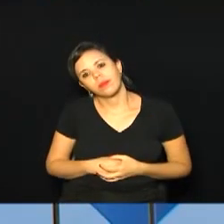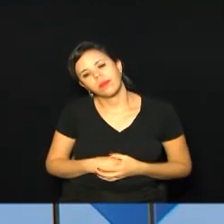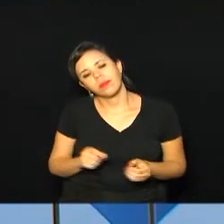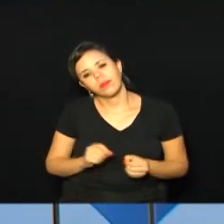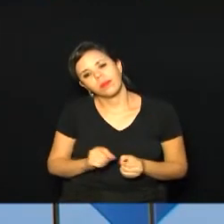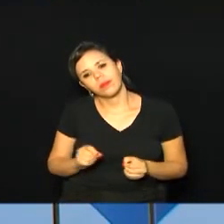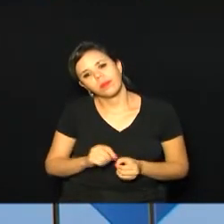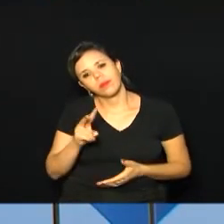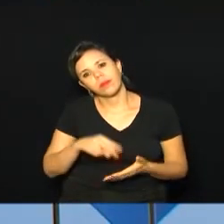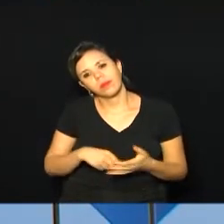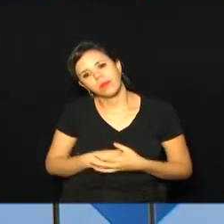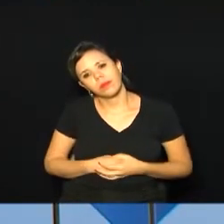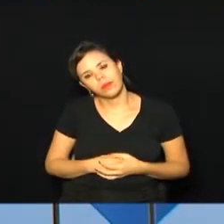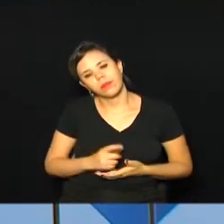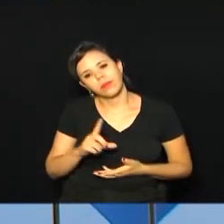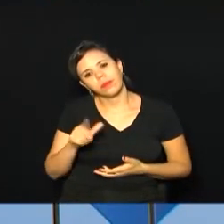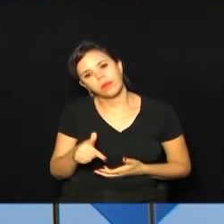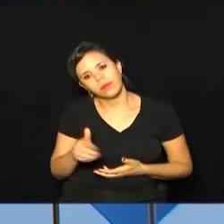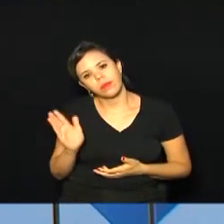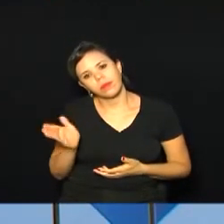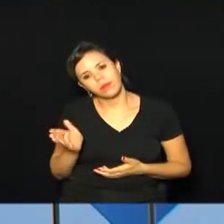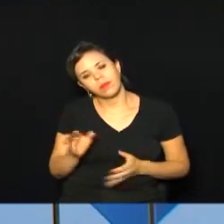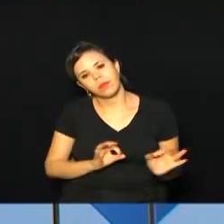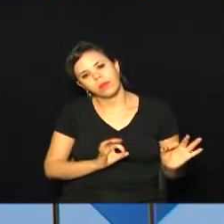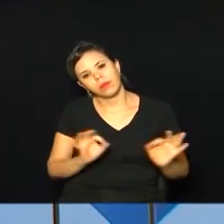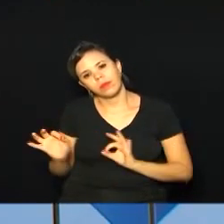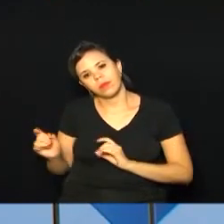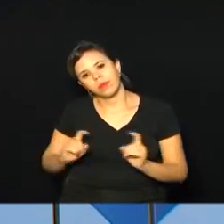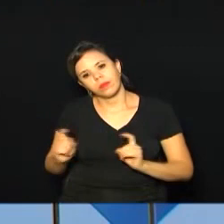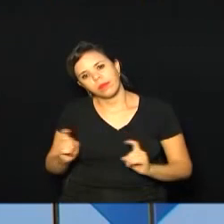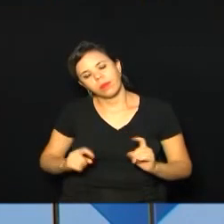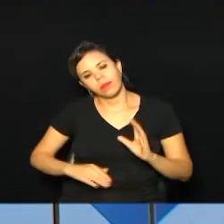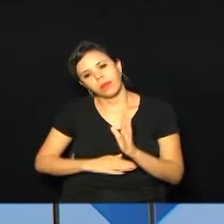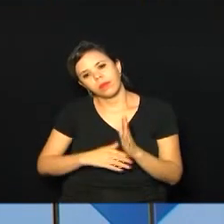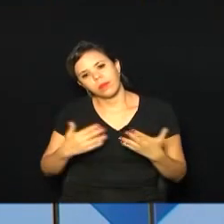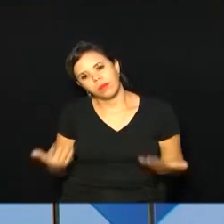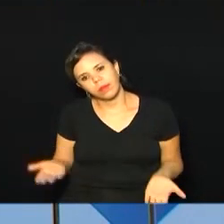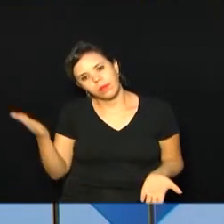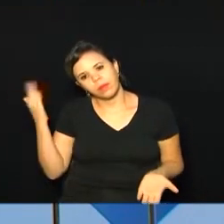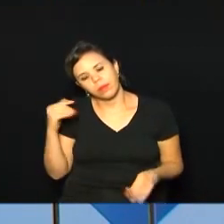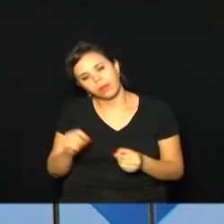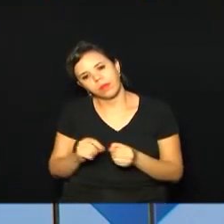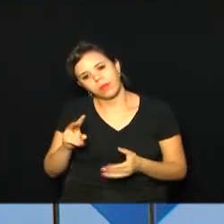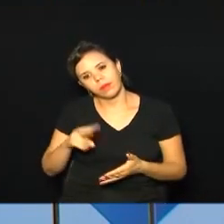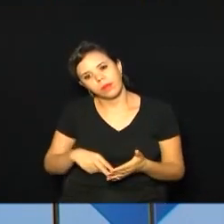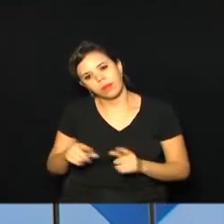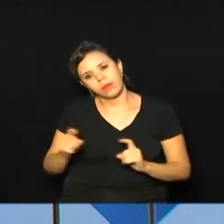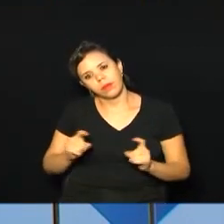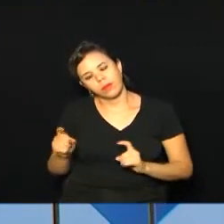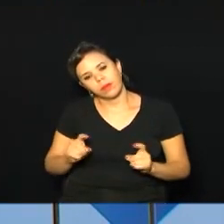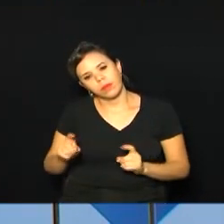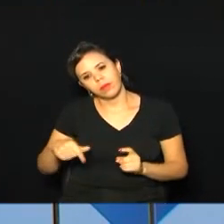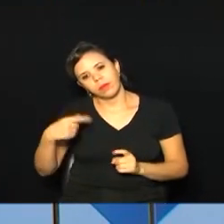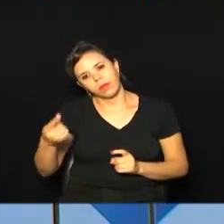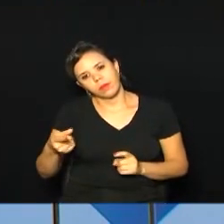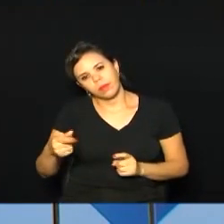feita a leitura. E aí, depois, para você que já acompanhou alguma reunião aqui da Câmara, sabe que ela é feita a leitura em uma reunião,